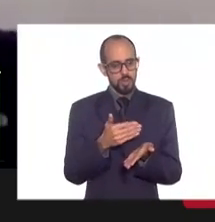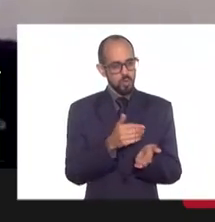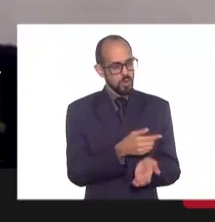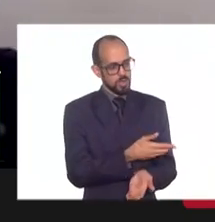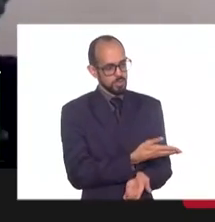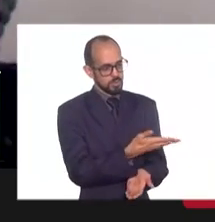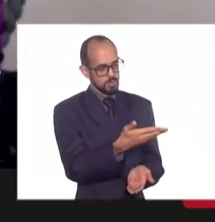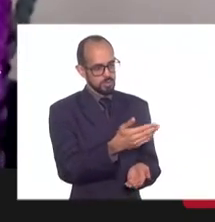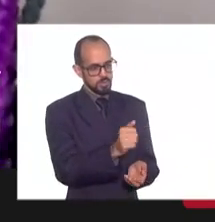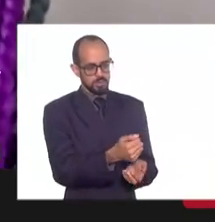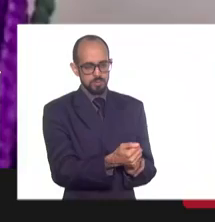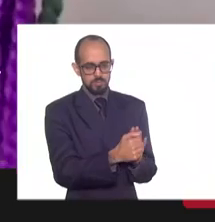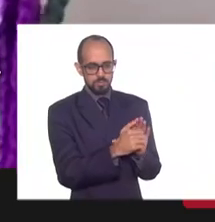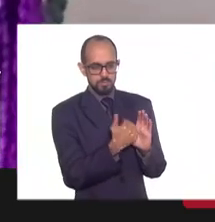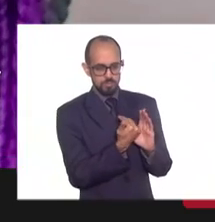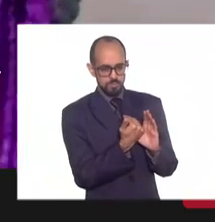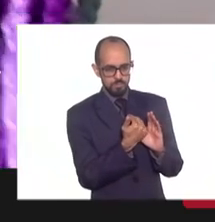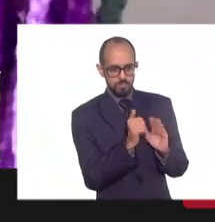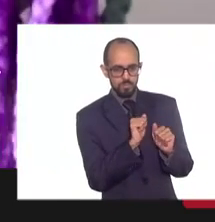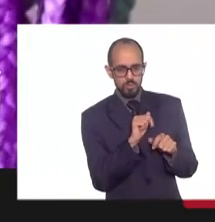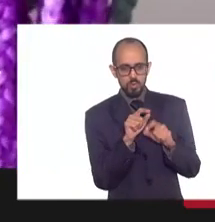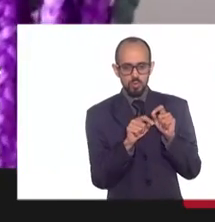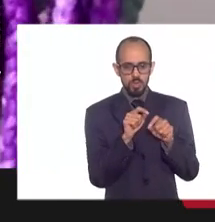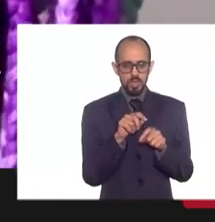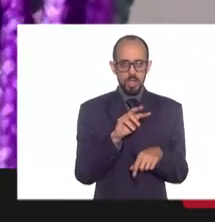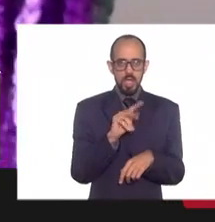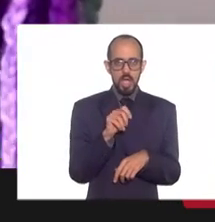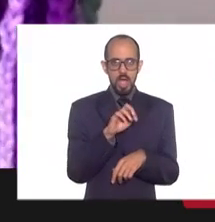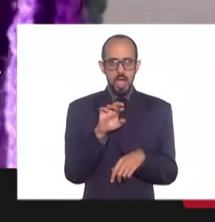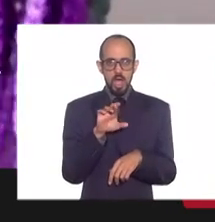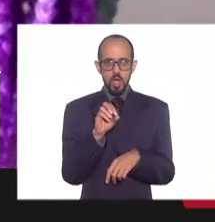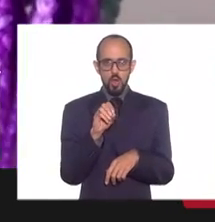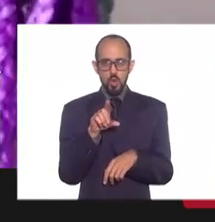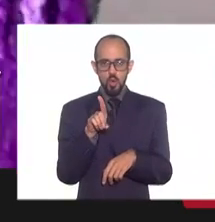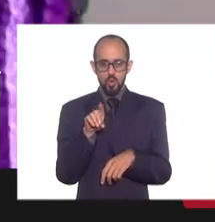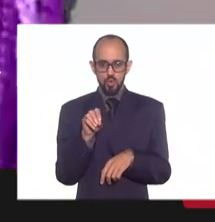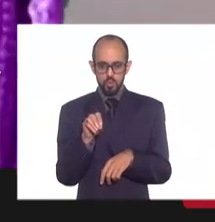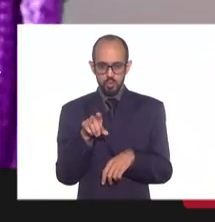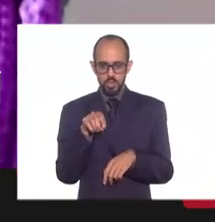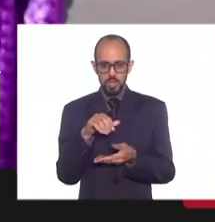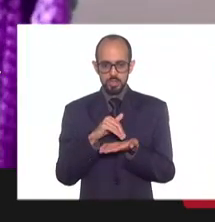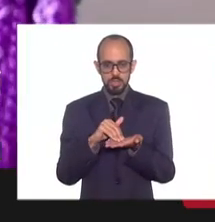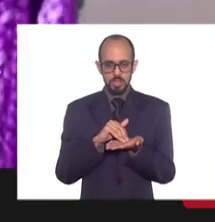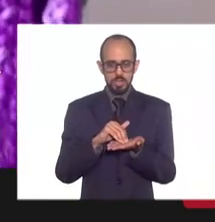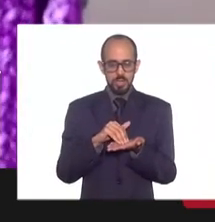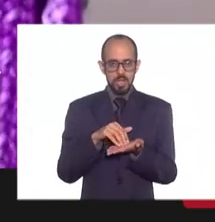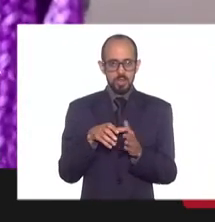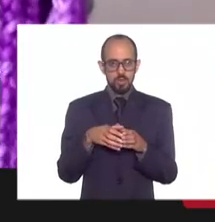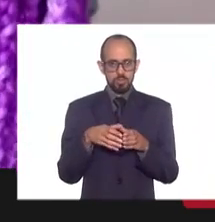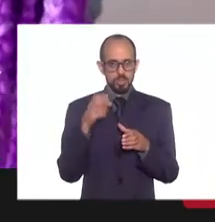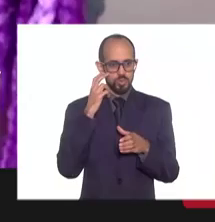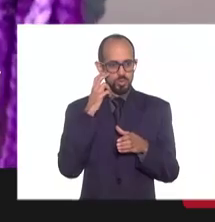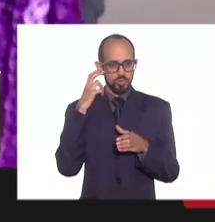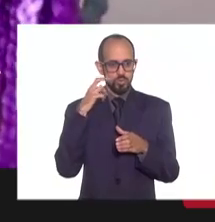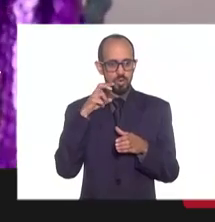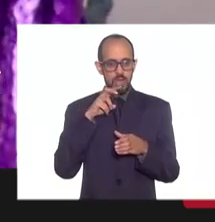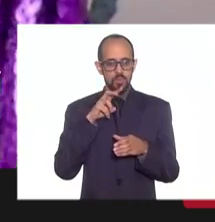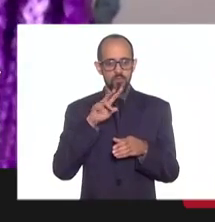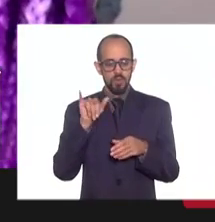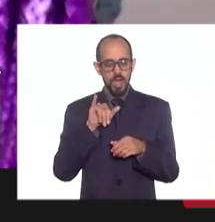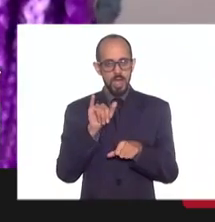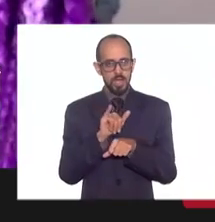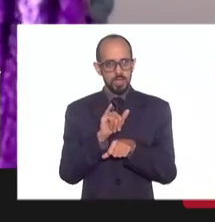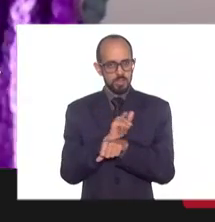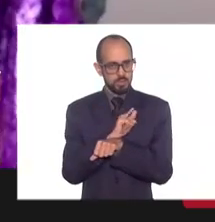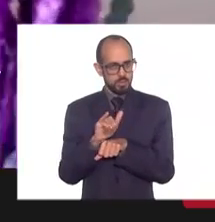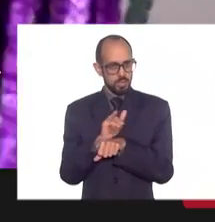mais pragmática e objetiva o Haroldo nosso secretário da Comissão de Cultura está sistematizando os encaminhamentos ele